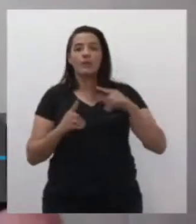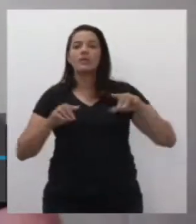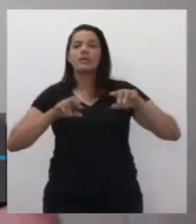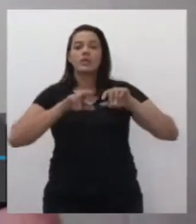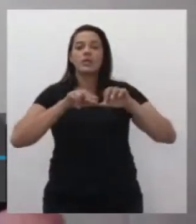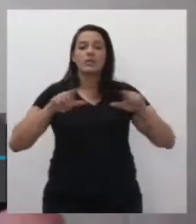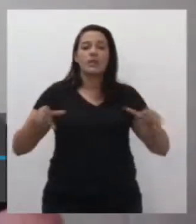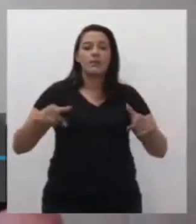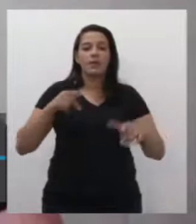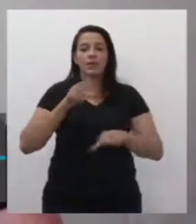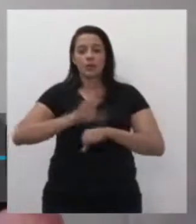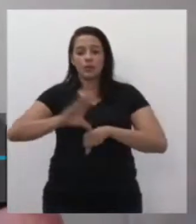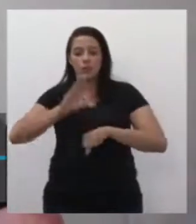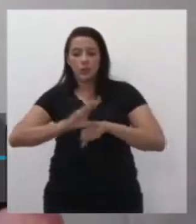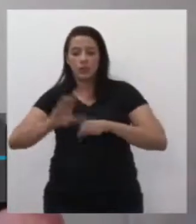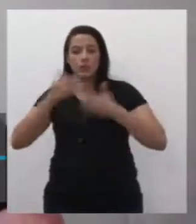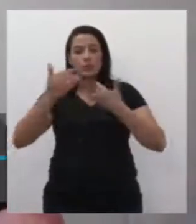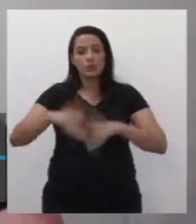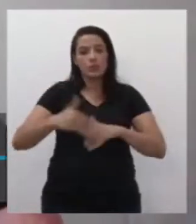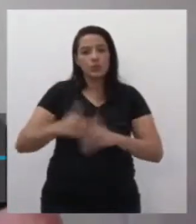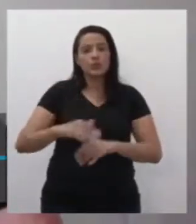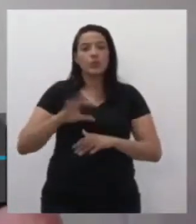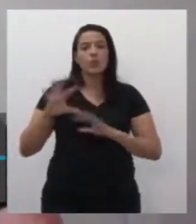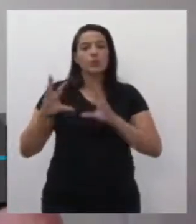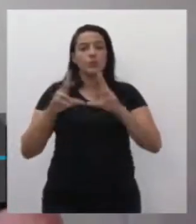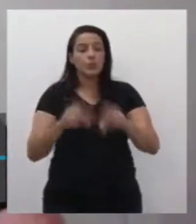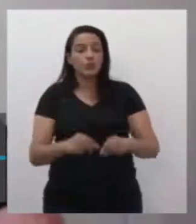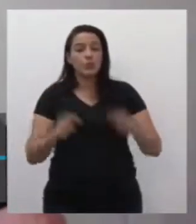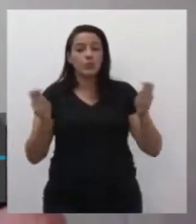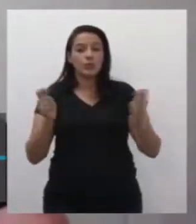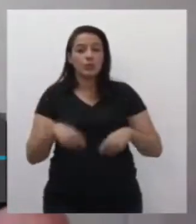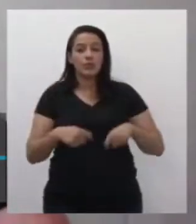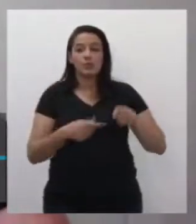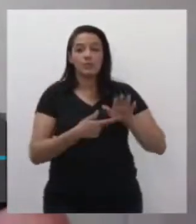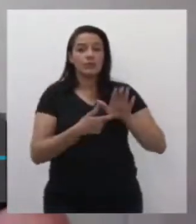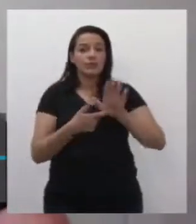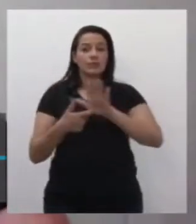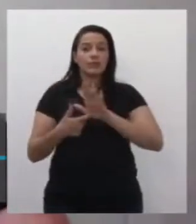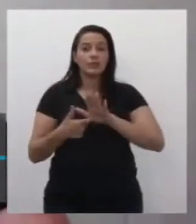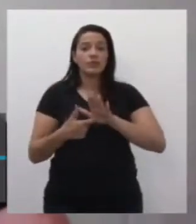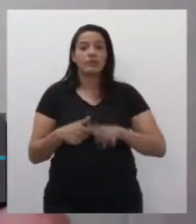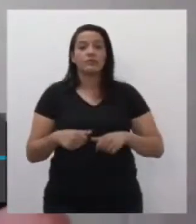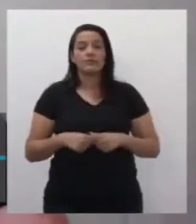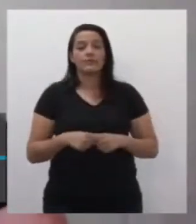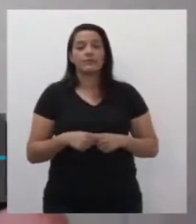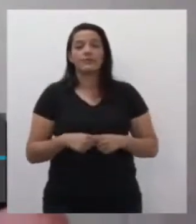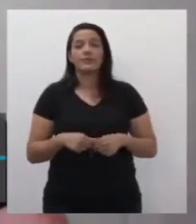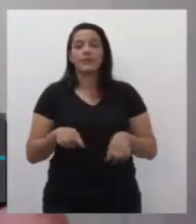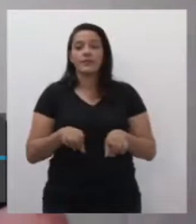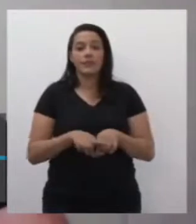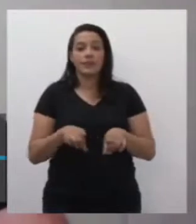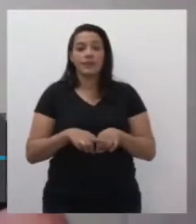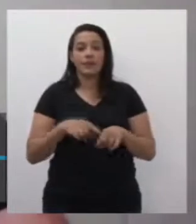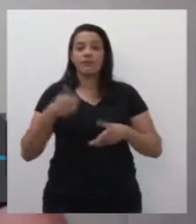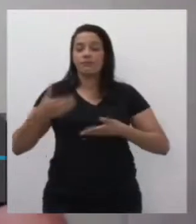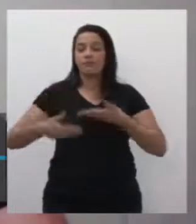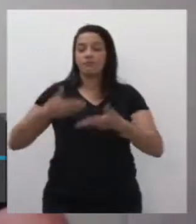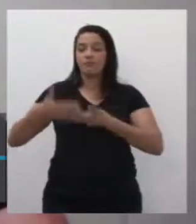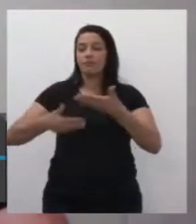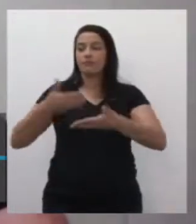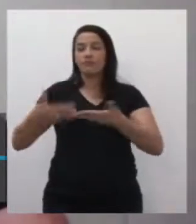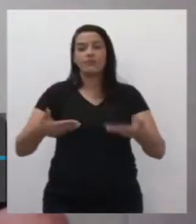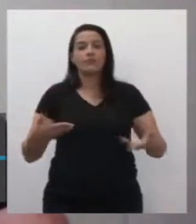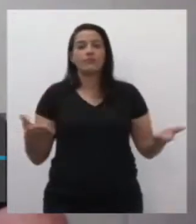os simulados, e uma proposta tão amarrada, pode oferecer para o avanço, né,